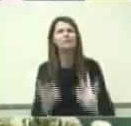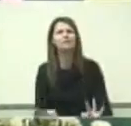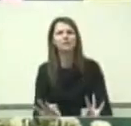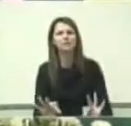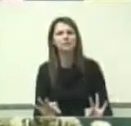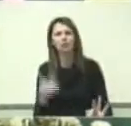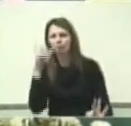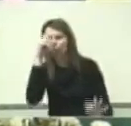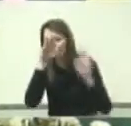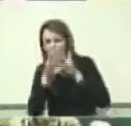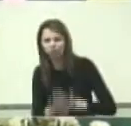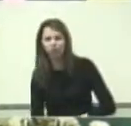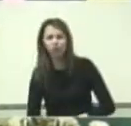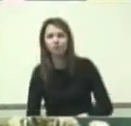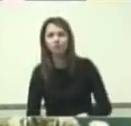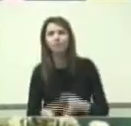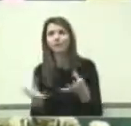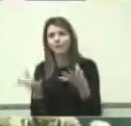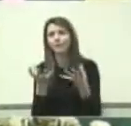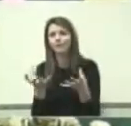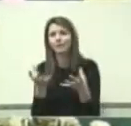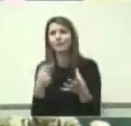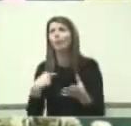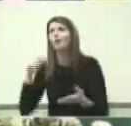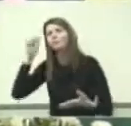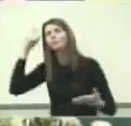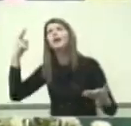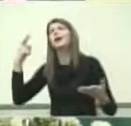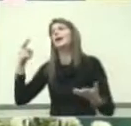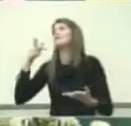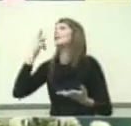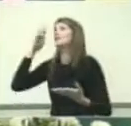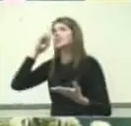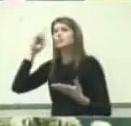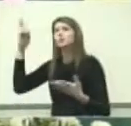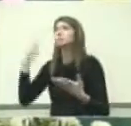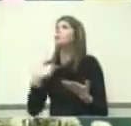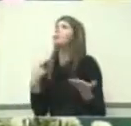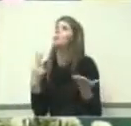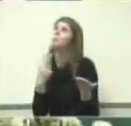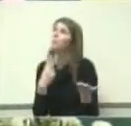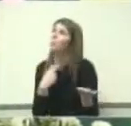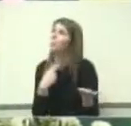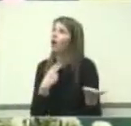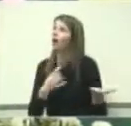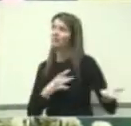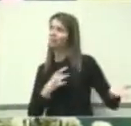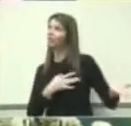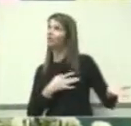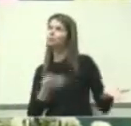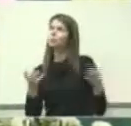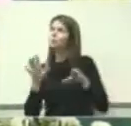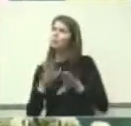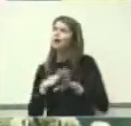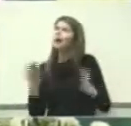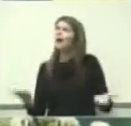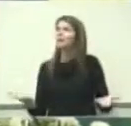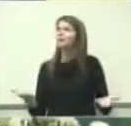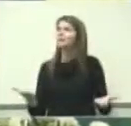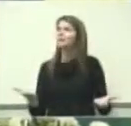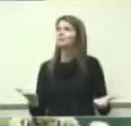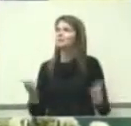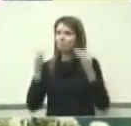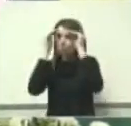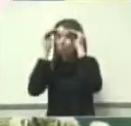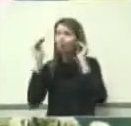que querem realmente dar um passo a mais decisão dizer Senhor eu não posso ceder para o medo eu não posso ceder para